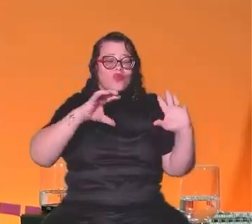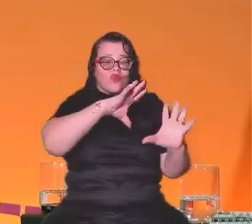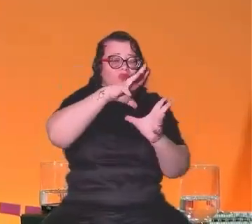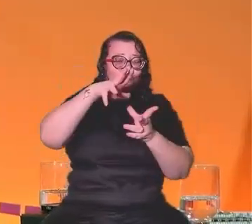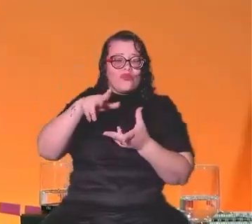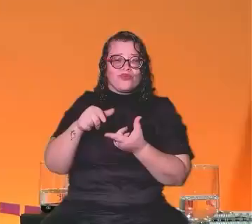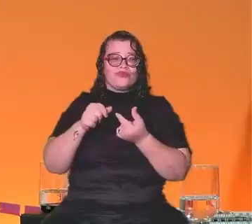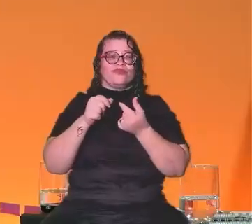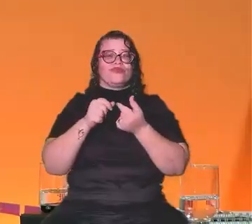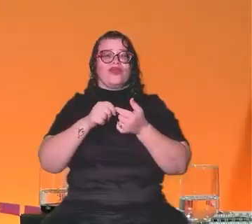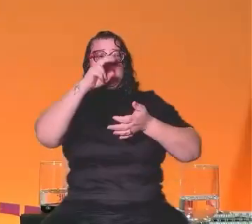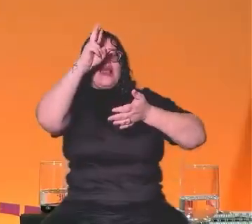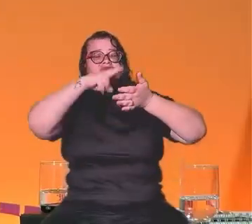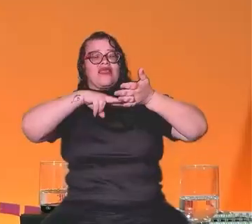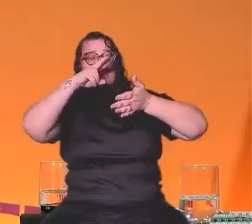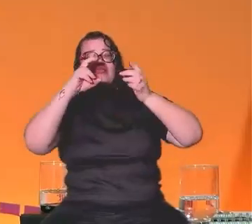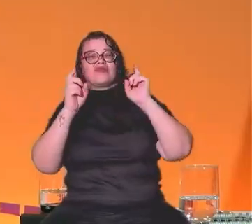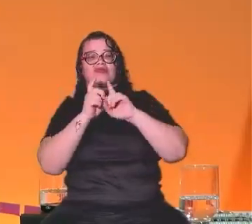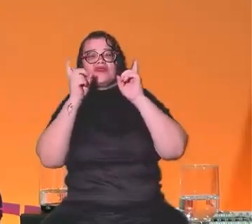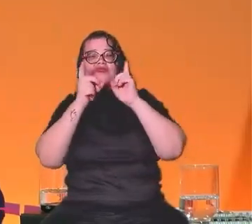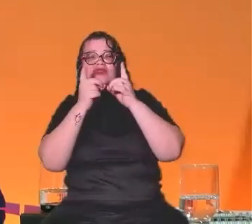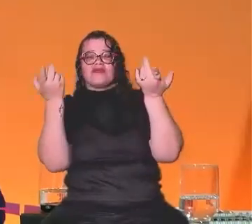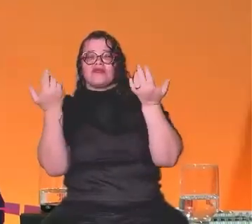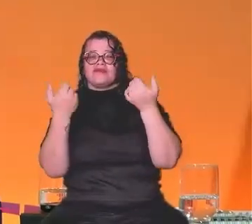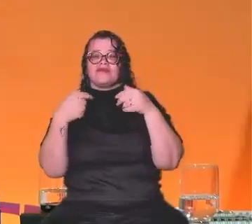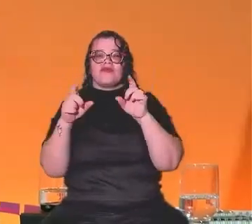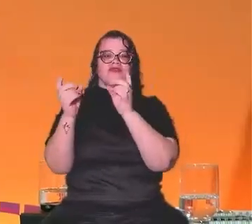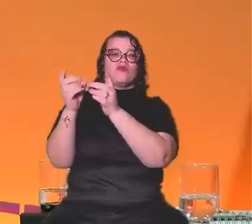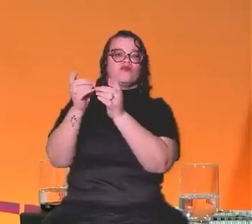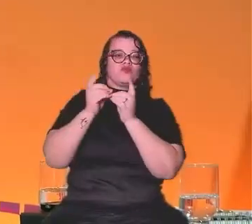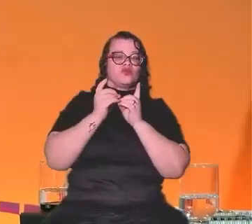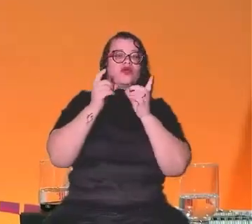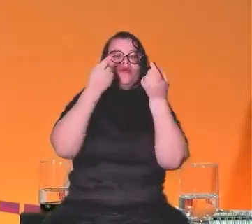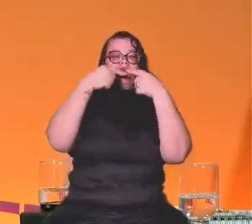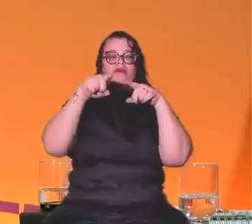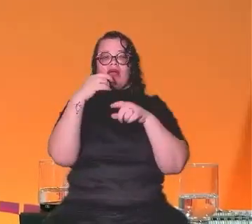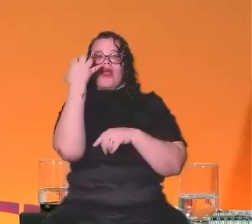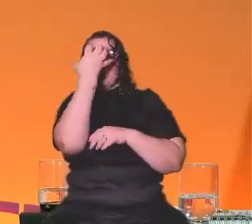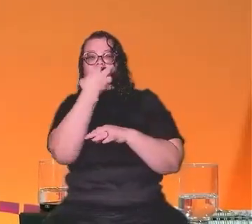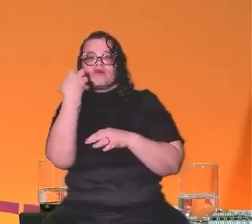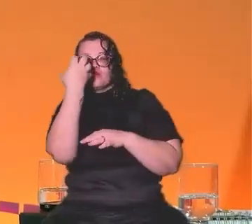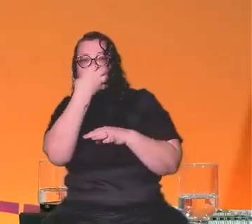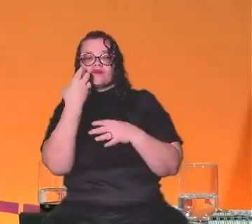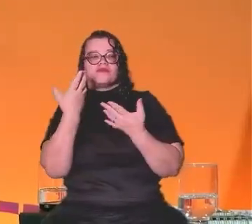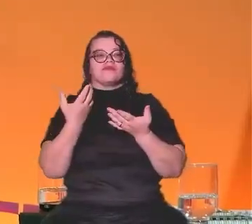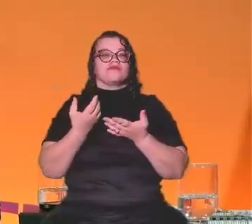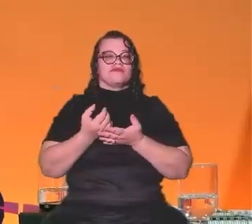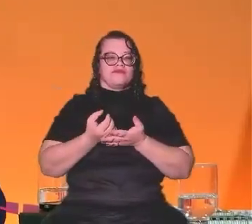Essa leitura dinâmica, eu vou trazer para o lado da música, né? Que é o que a gente trabalha, a gente vive.